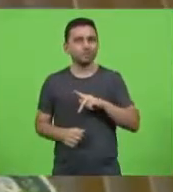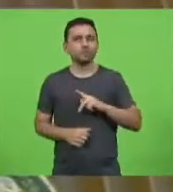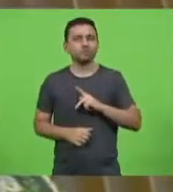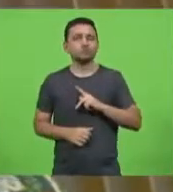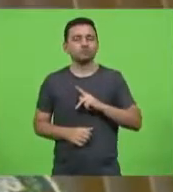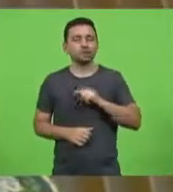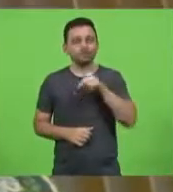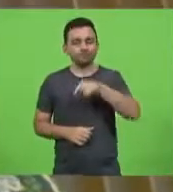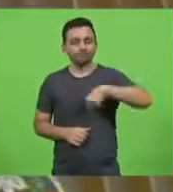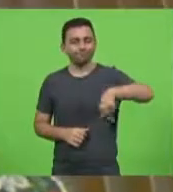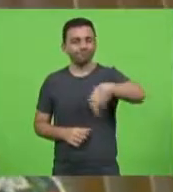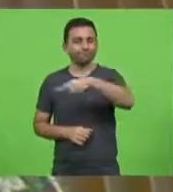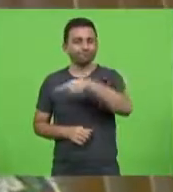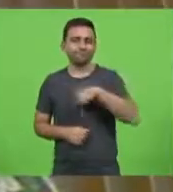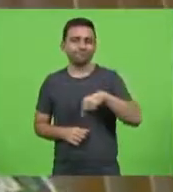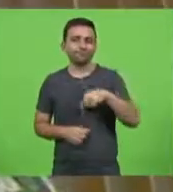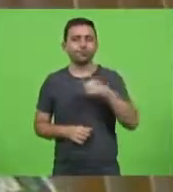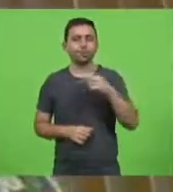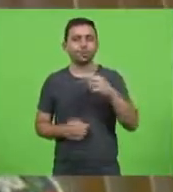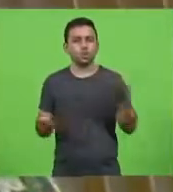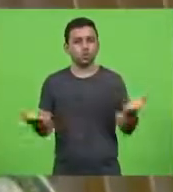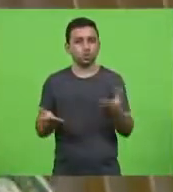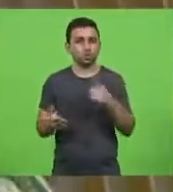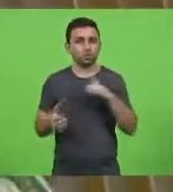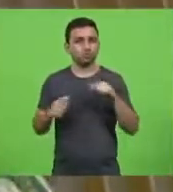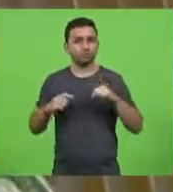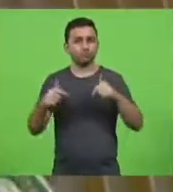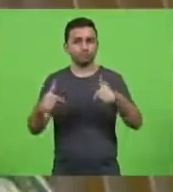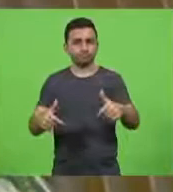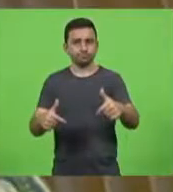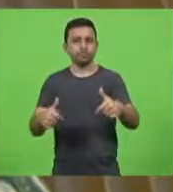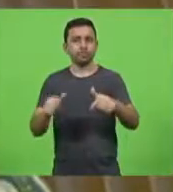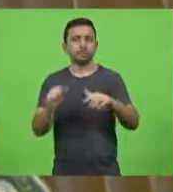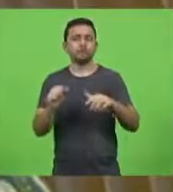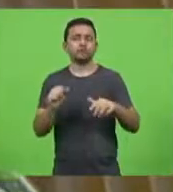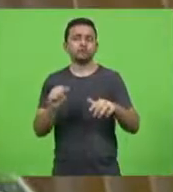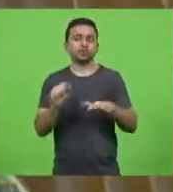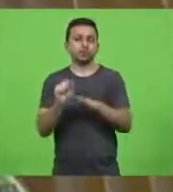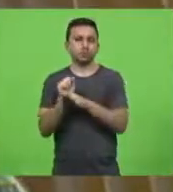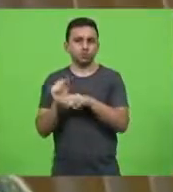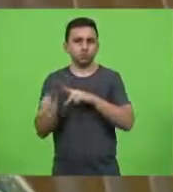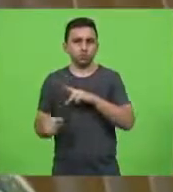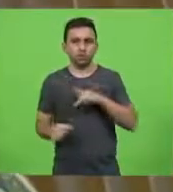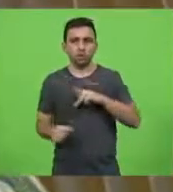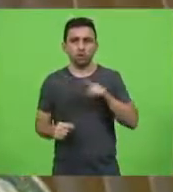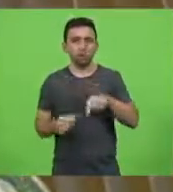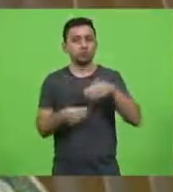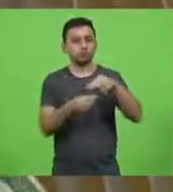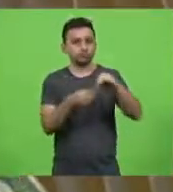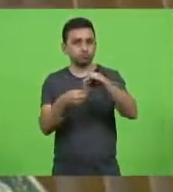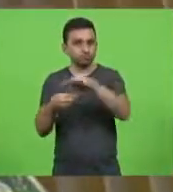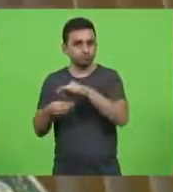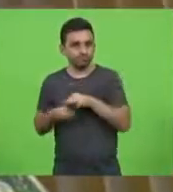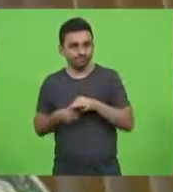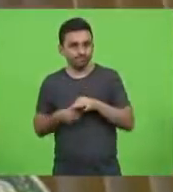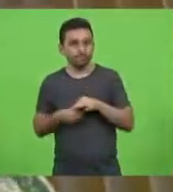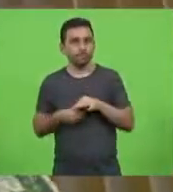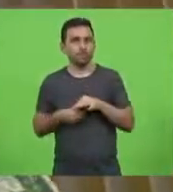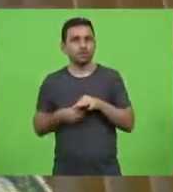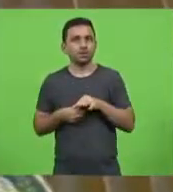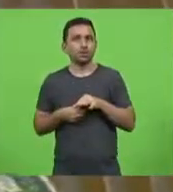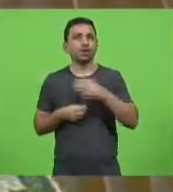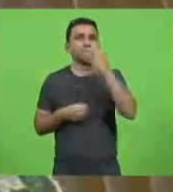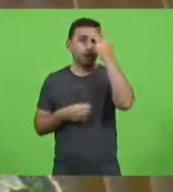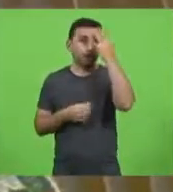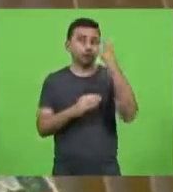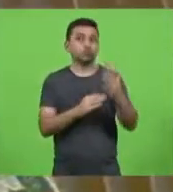que hoje nós temos à frente da segurança pública as instituições da própria segurança pública, e isso facilita em